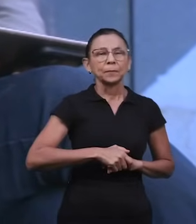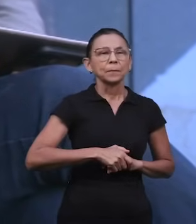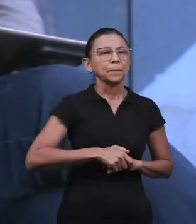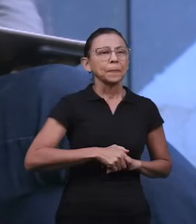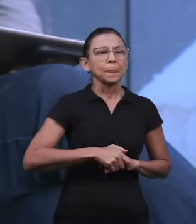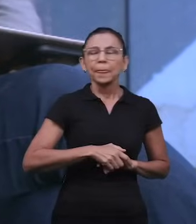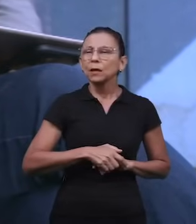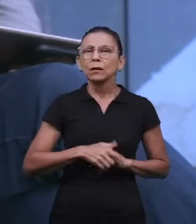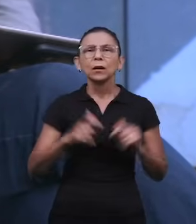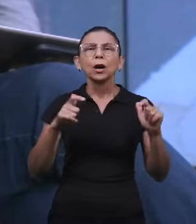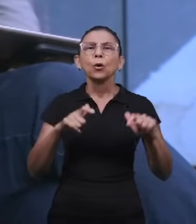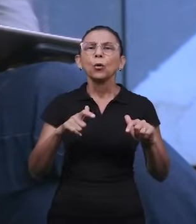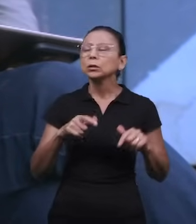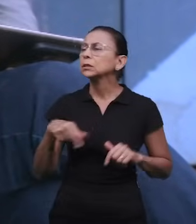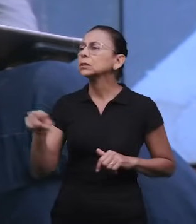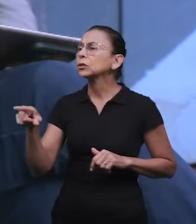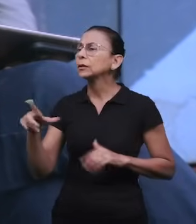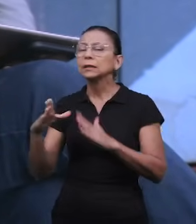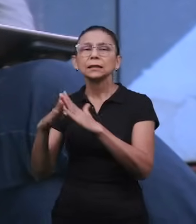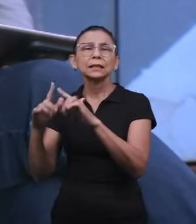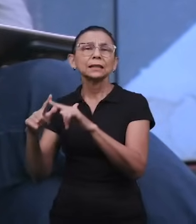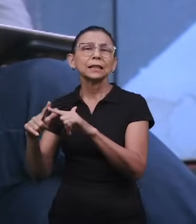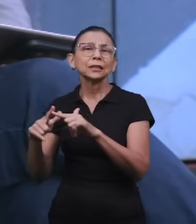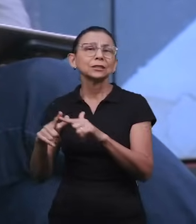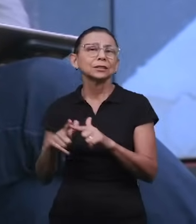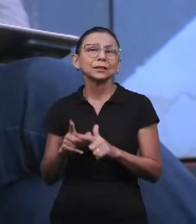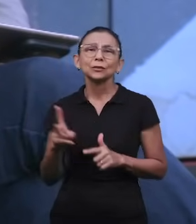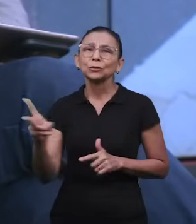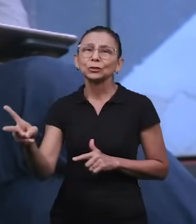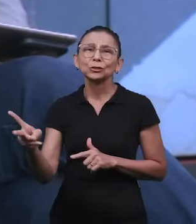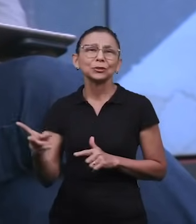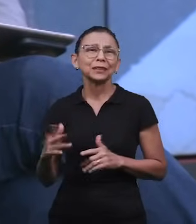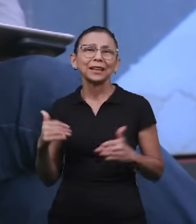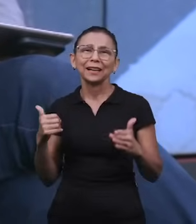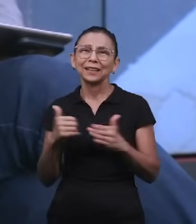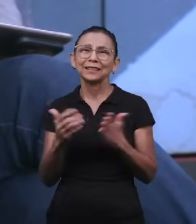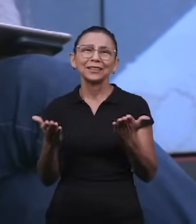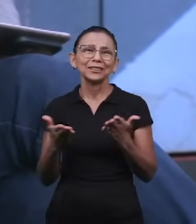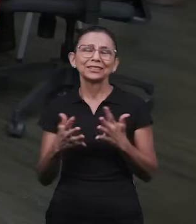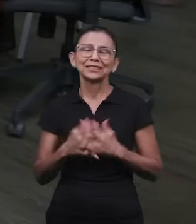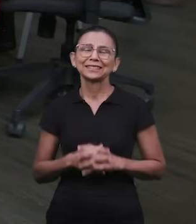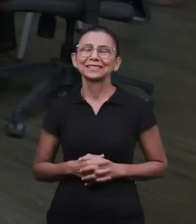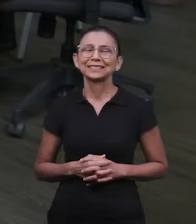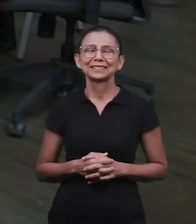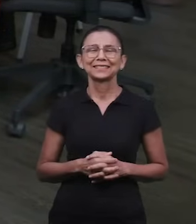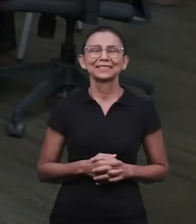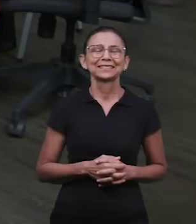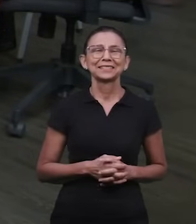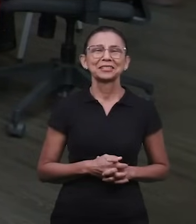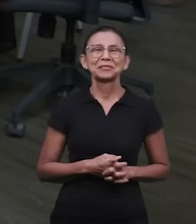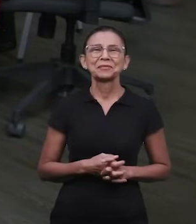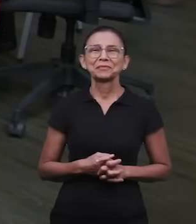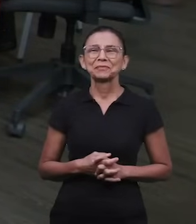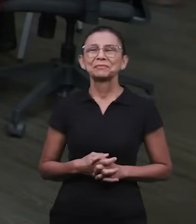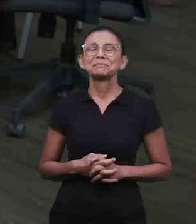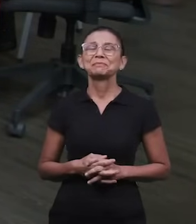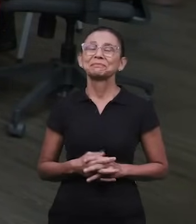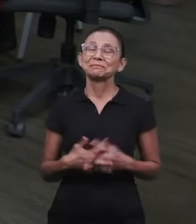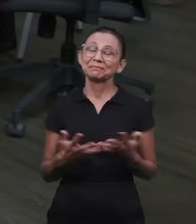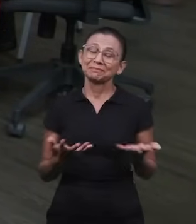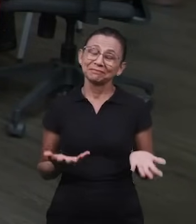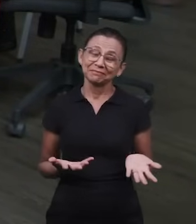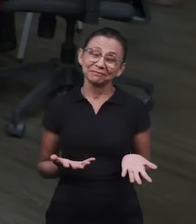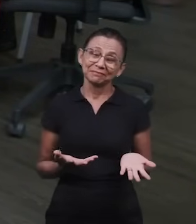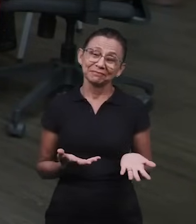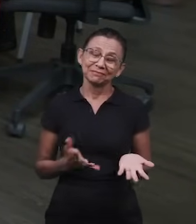Alexandre. Eu vou também. Aí a outra tia, vocês estão indo aonde? Estou indo para lá e foram. Então até hoje. Isso já tem quanto tempo? Já tem mais de 40 anos.